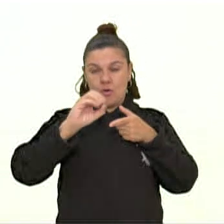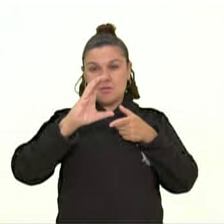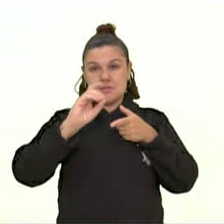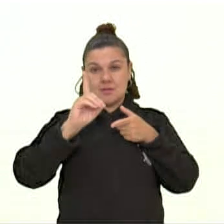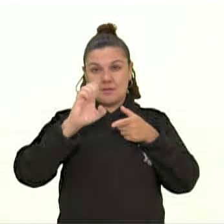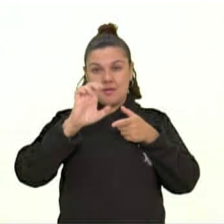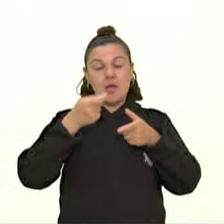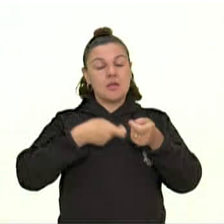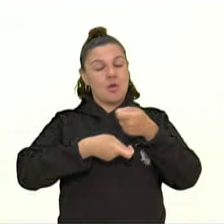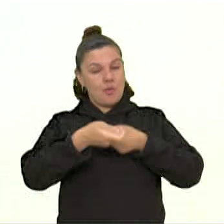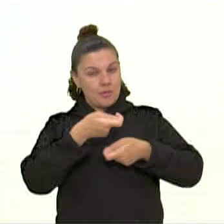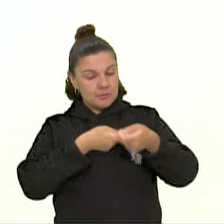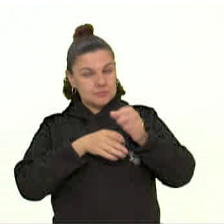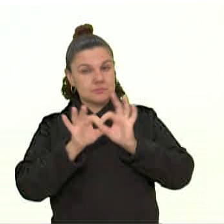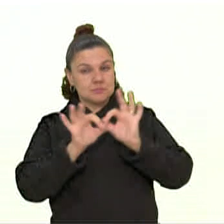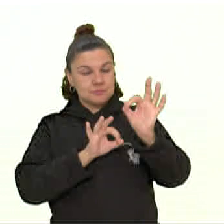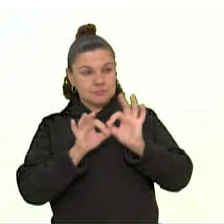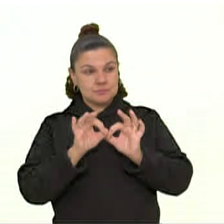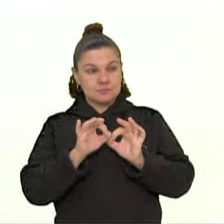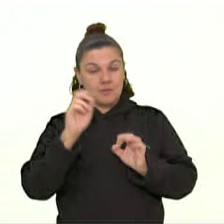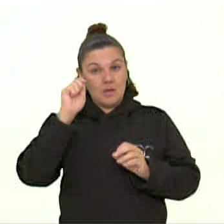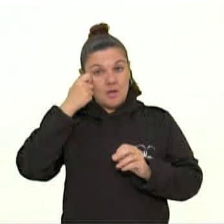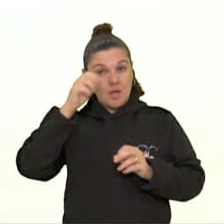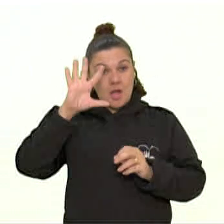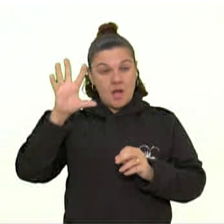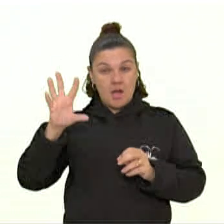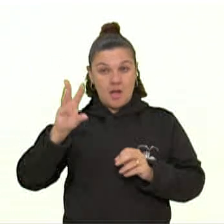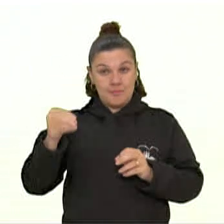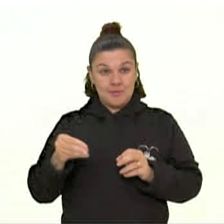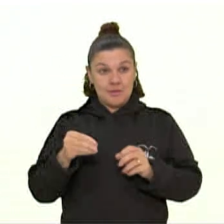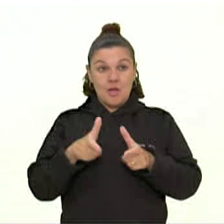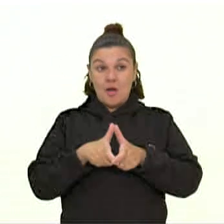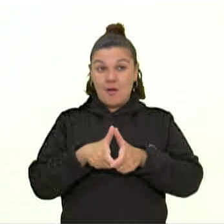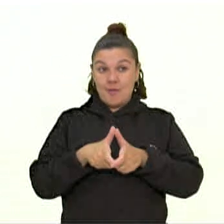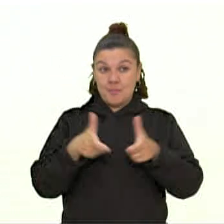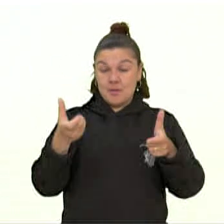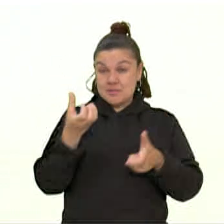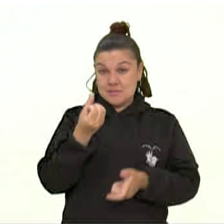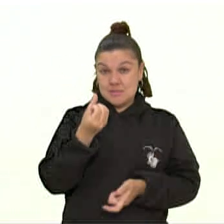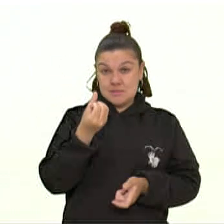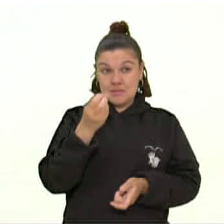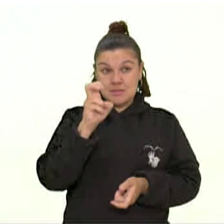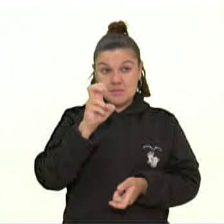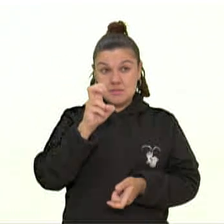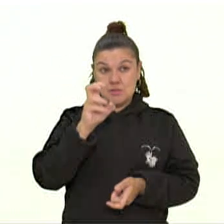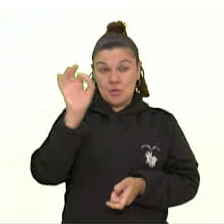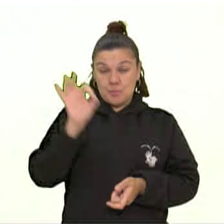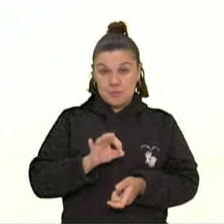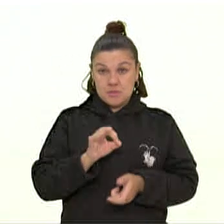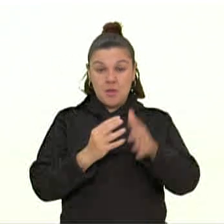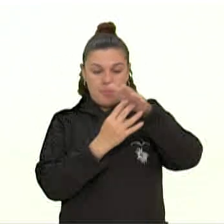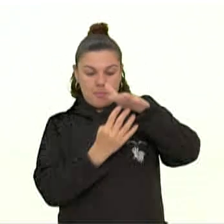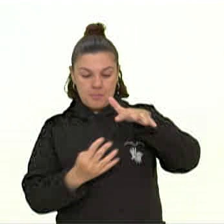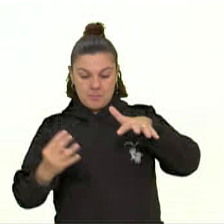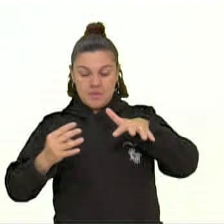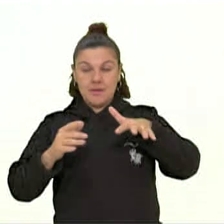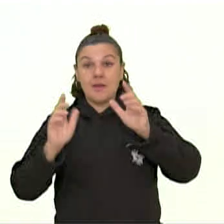Desenvolvimento Econômico. Os africanos, colocam aqui a maior parte deles, 65%, migram no próprio território